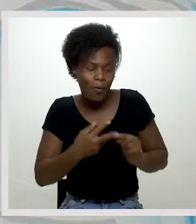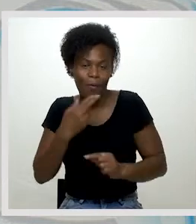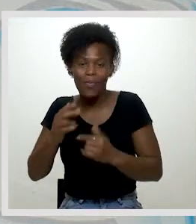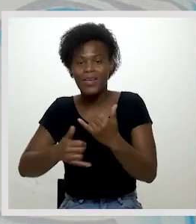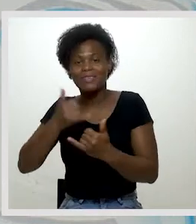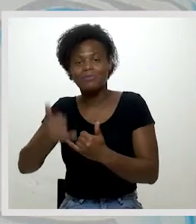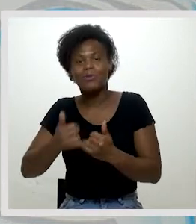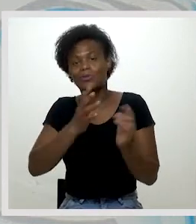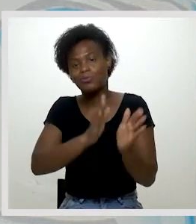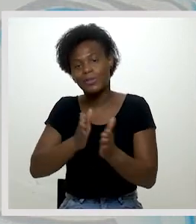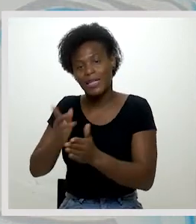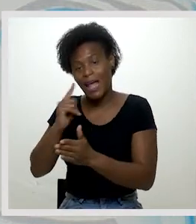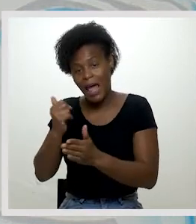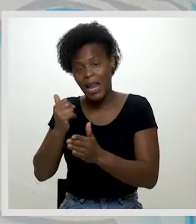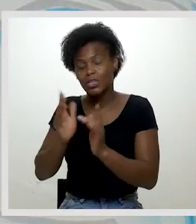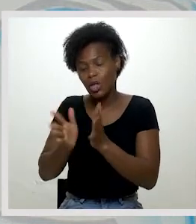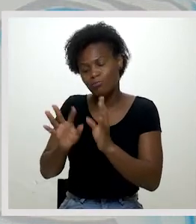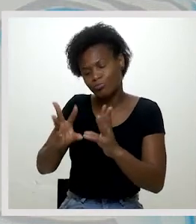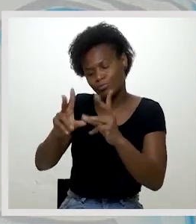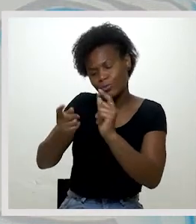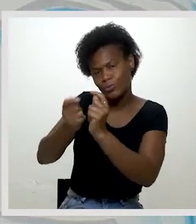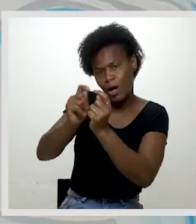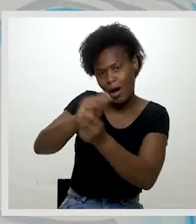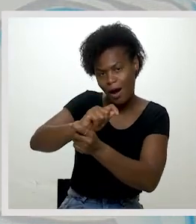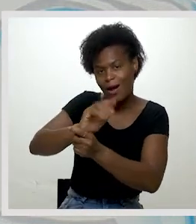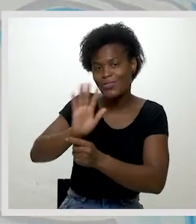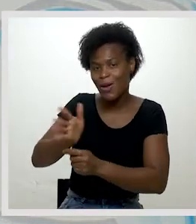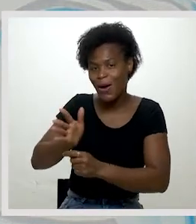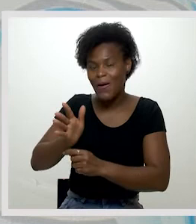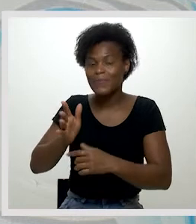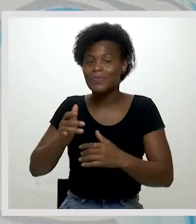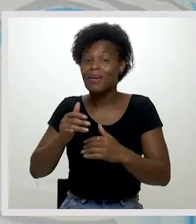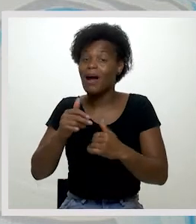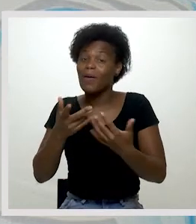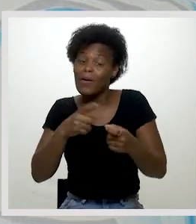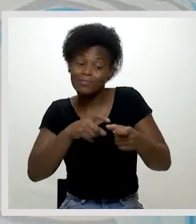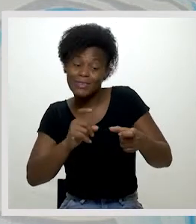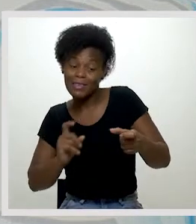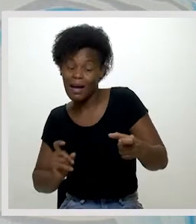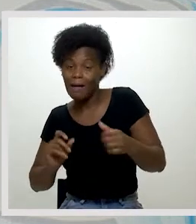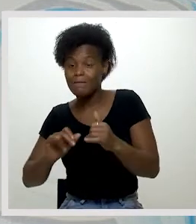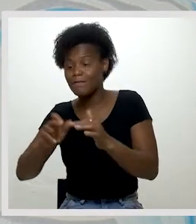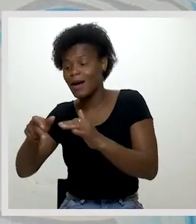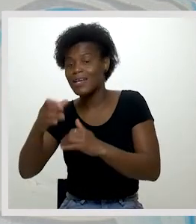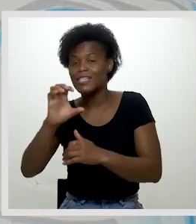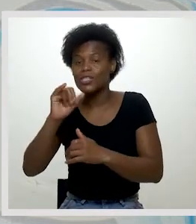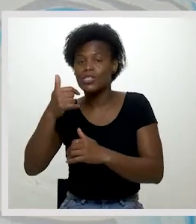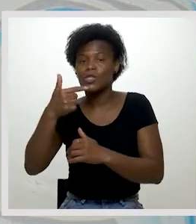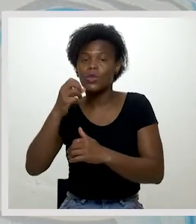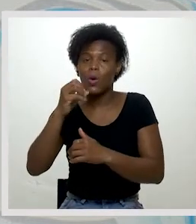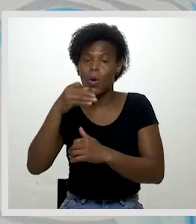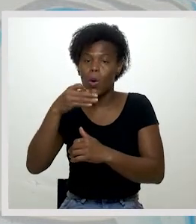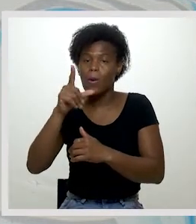depois disso, deste processo dela ser maturado, não é, ou amadurecido, sai agora para o citoplasma, onde